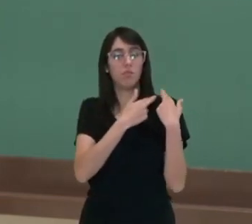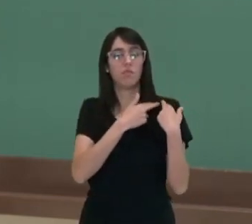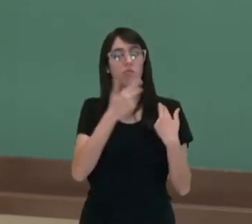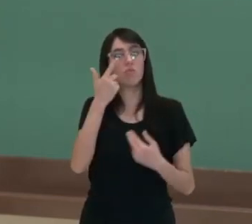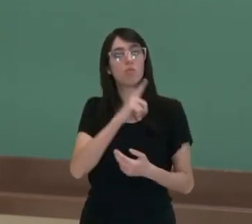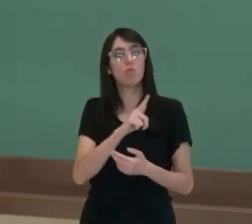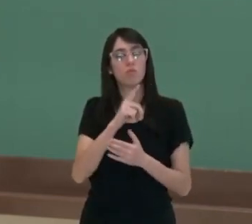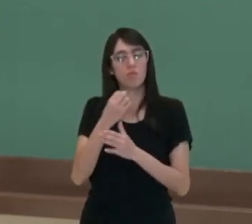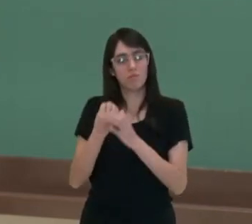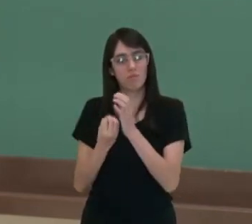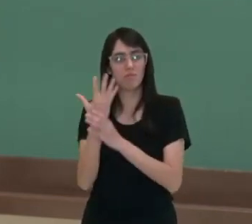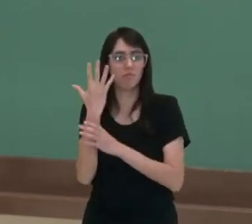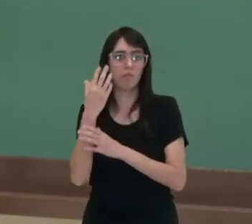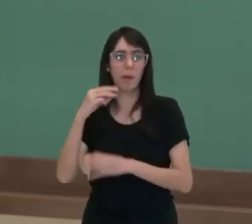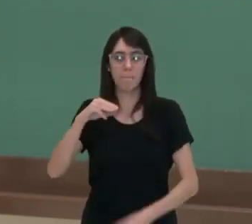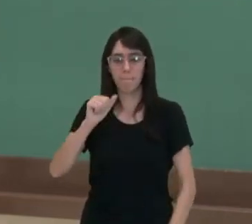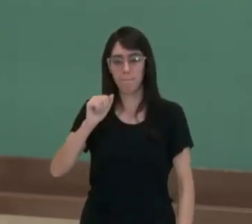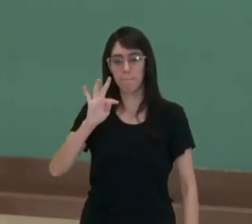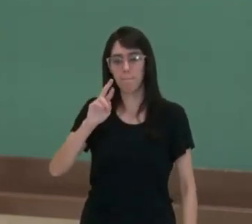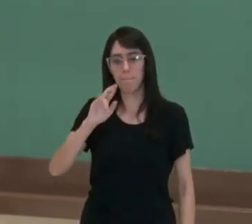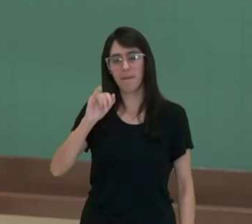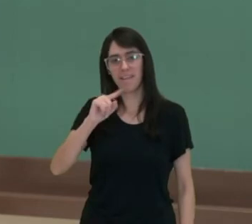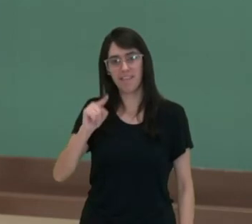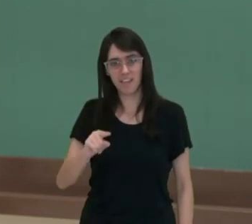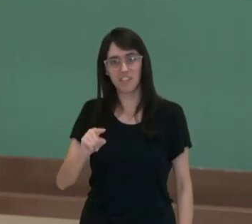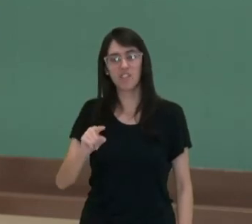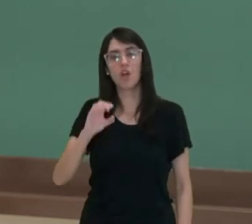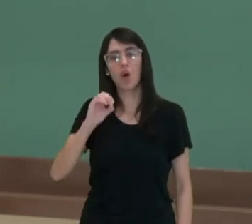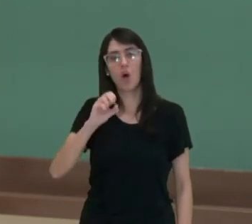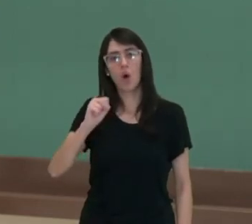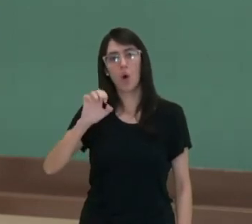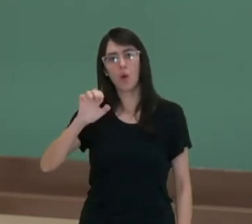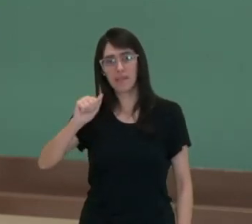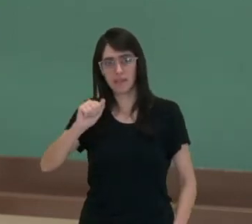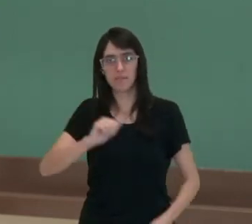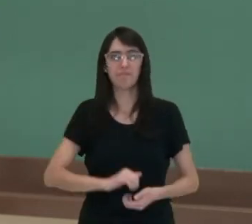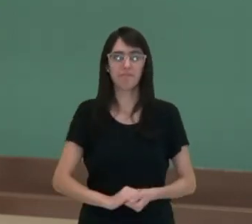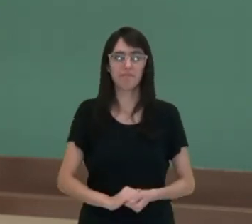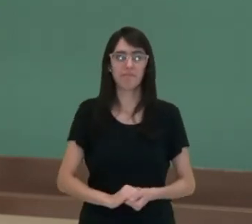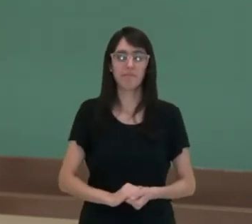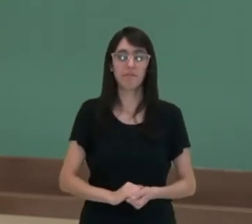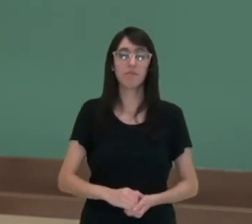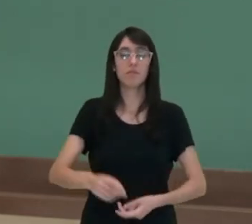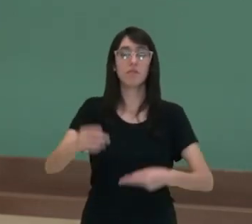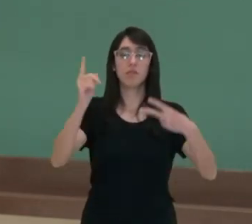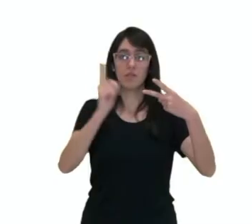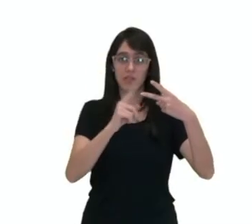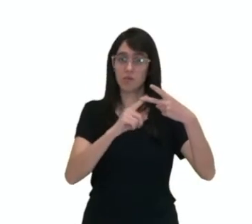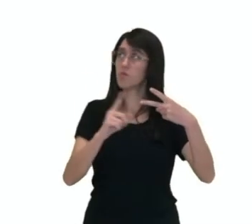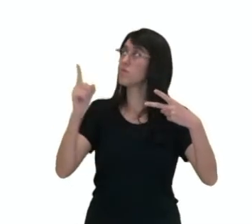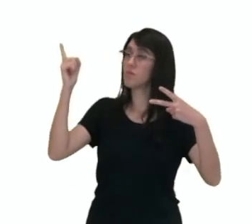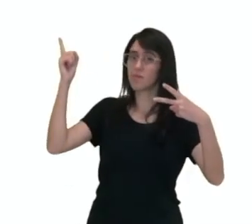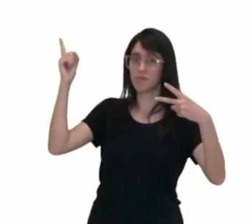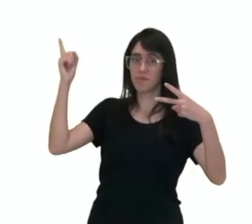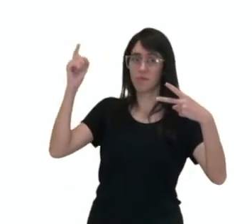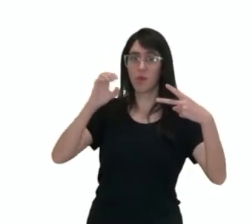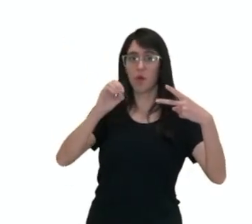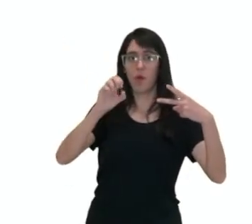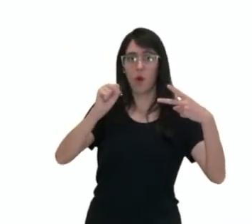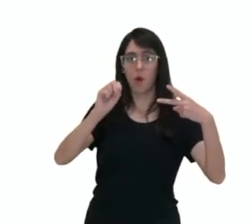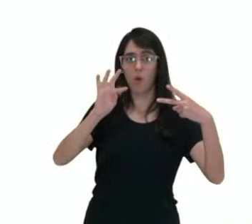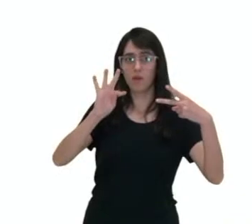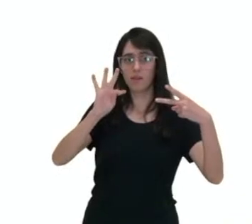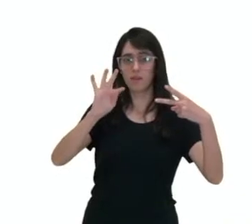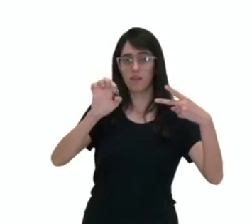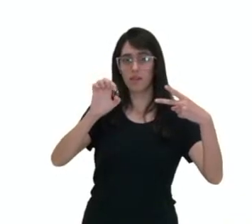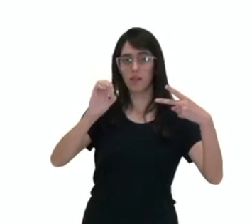essa matriz óssea. O osteócitos, citos, já é uma célula mais velha. Então, eles vão armazenando